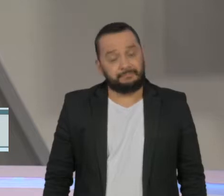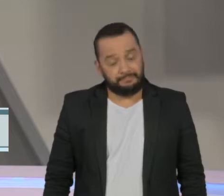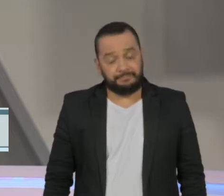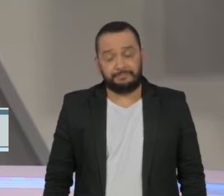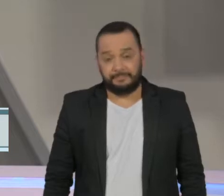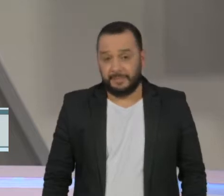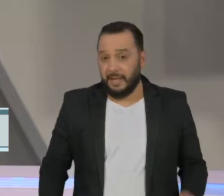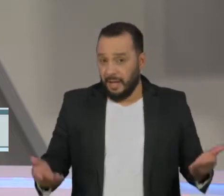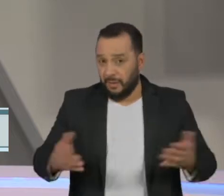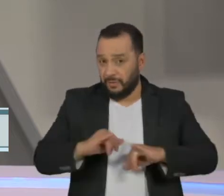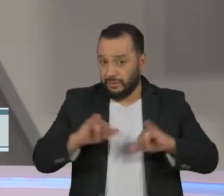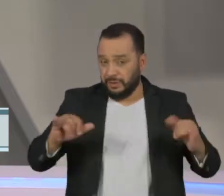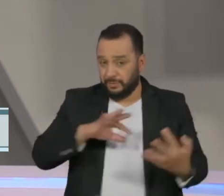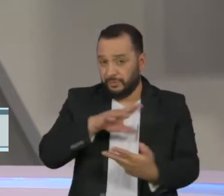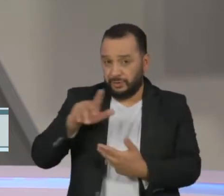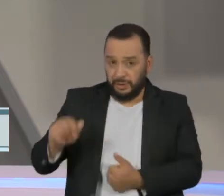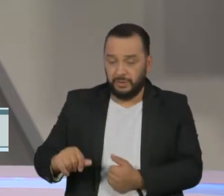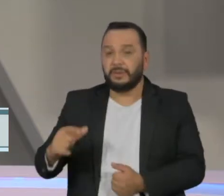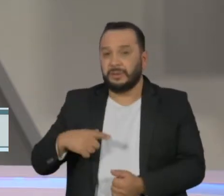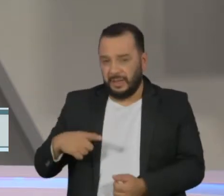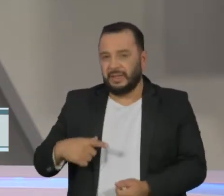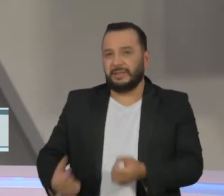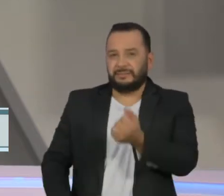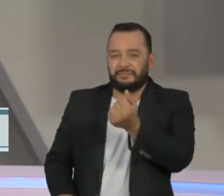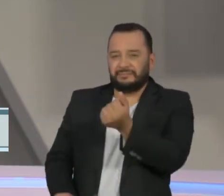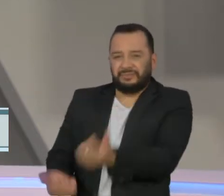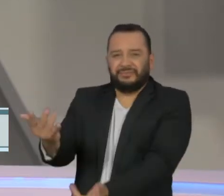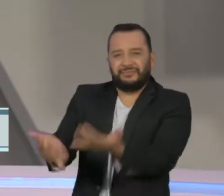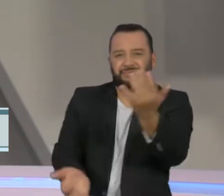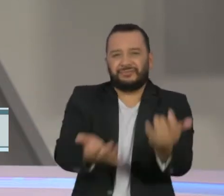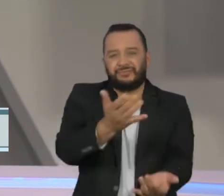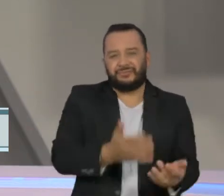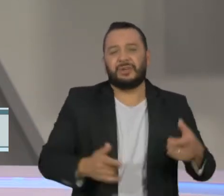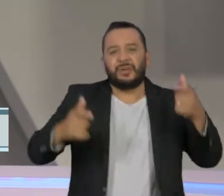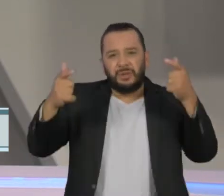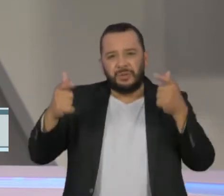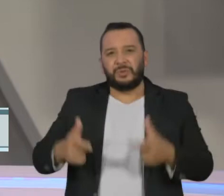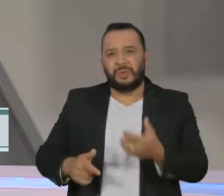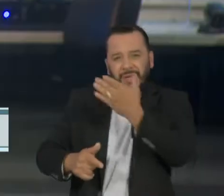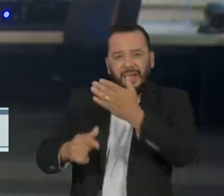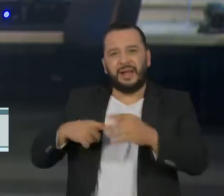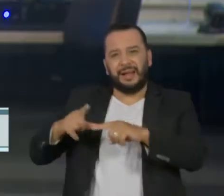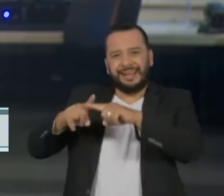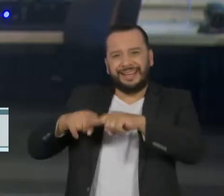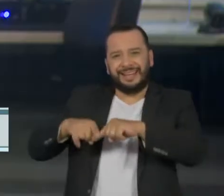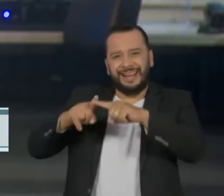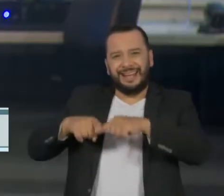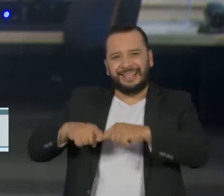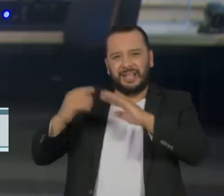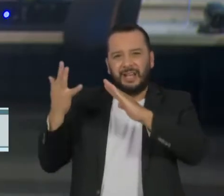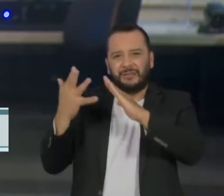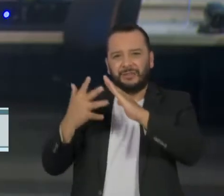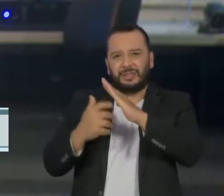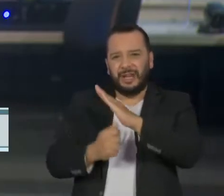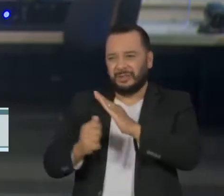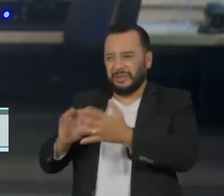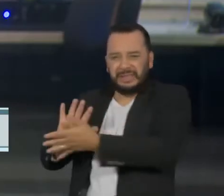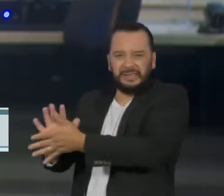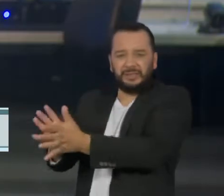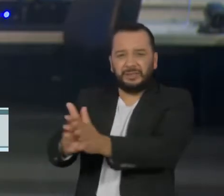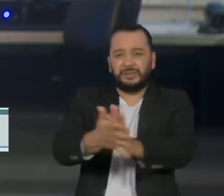e as notícias internacionais agora novo incêndio destrói o campo de refugiados de memória na Grécia EA União Europeia